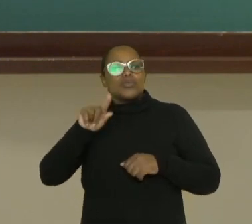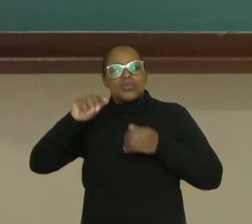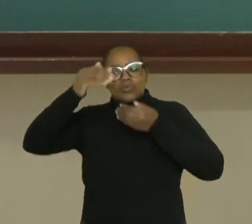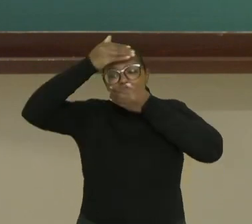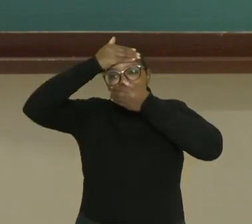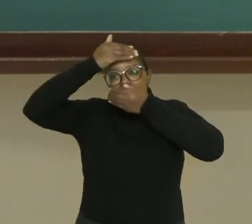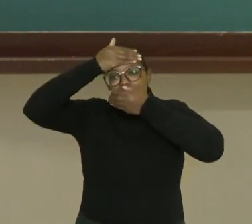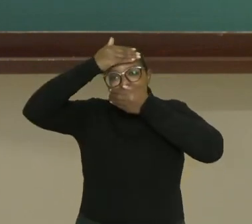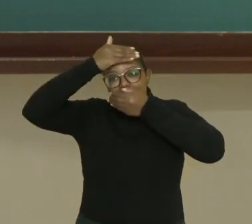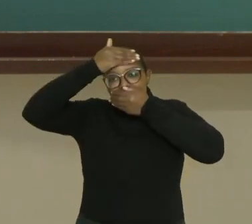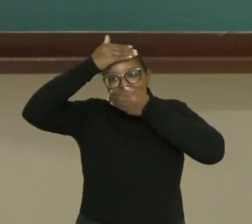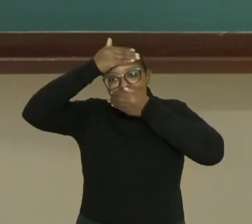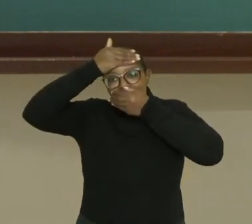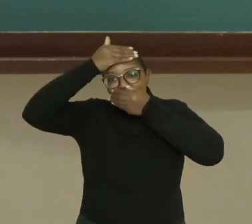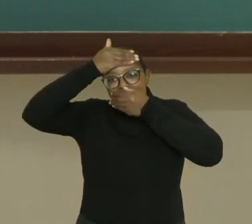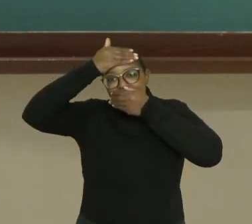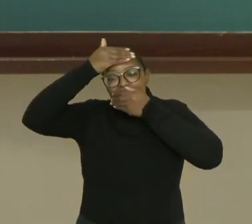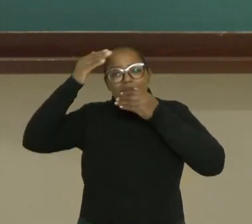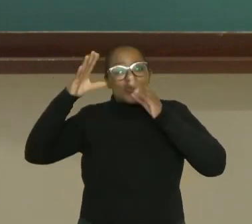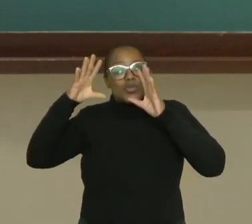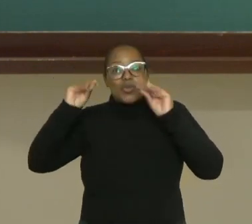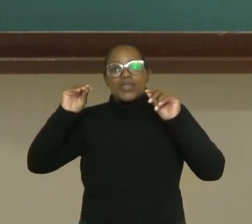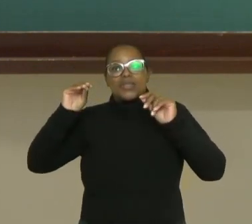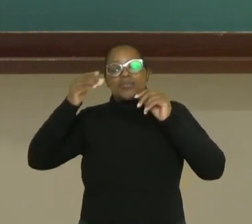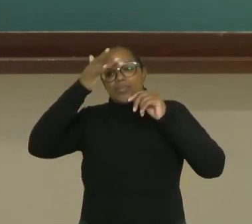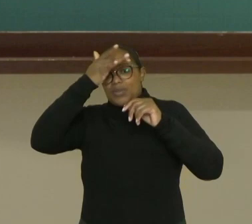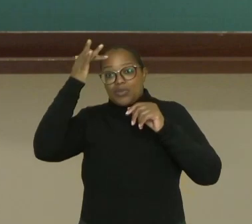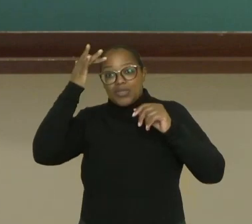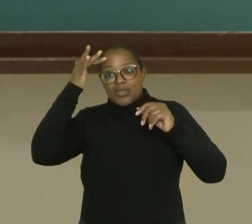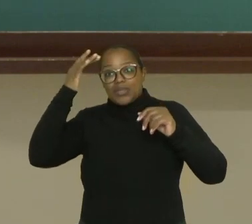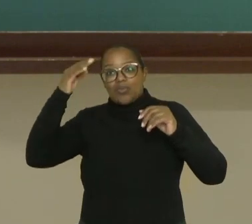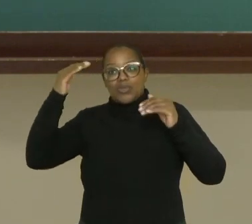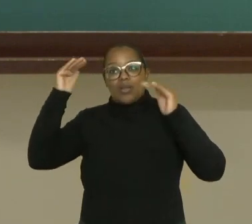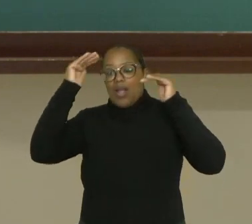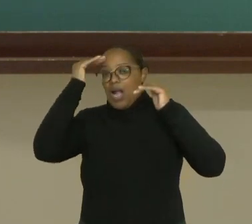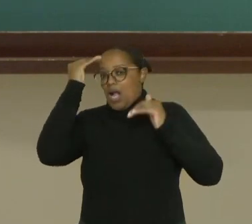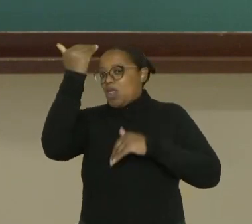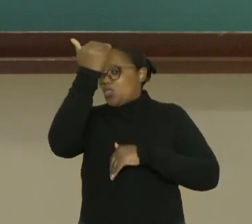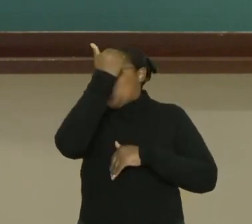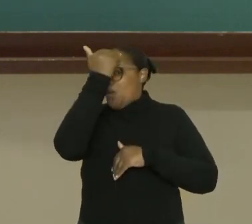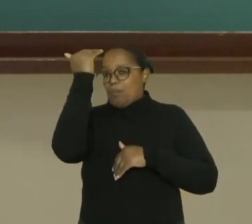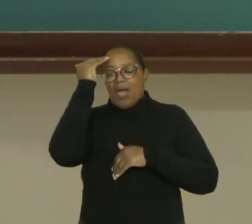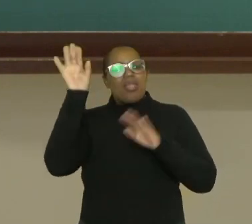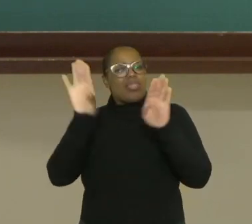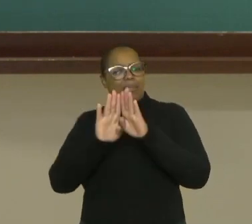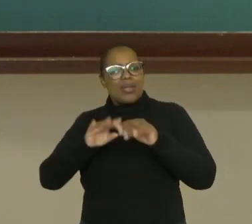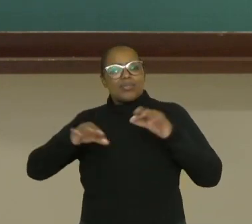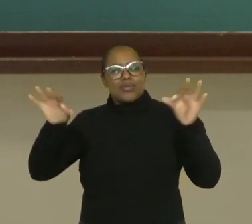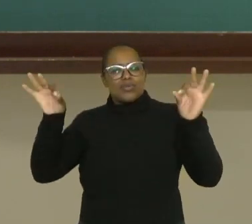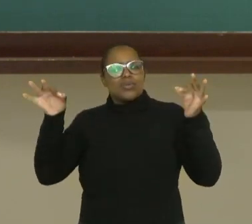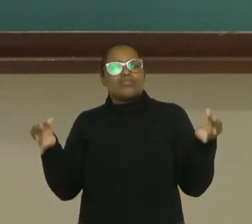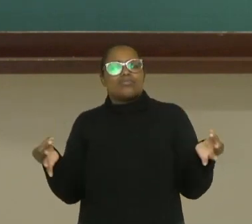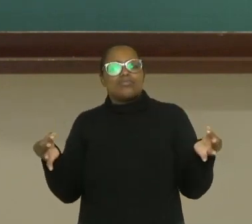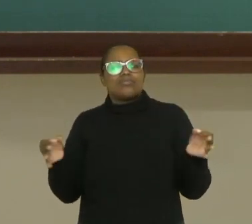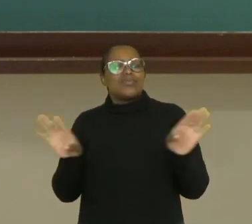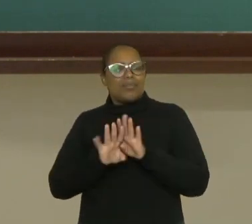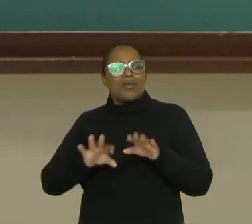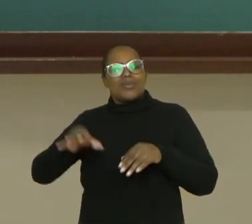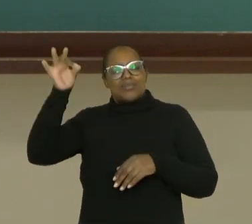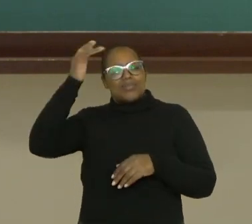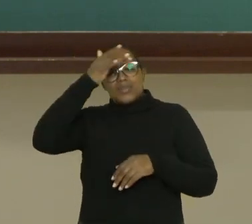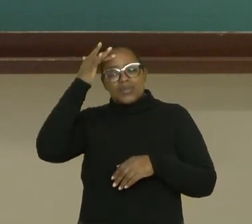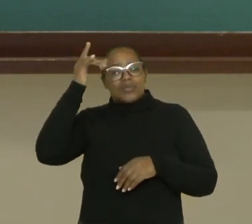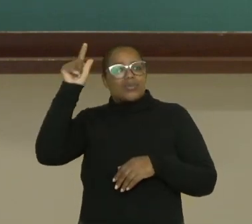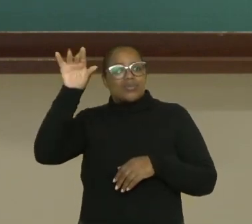Aleikum, para todo mundo que é de Candomblé, Axé, para os irmãos umbandistas, Saravá, para os espíritas, que